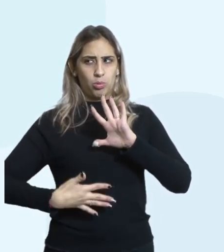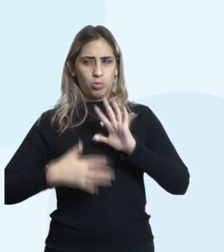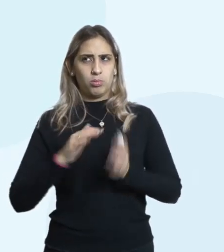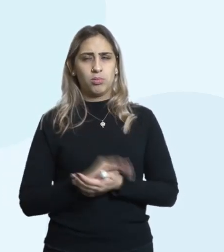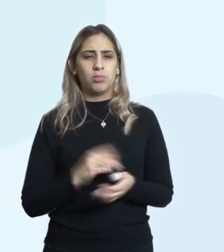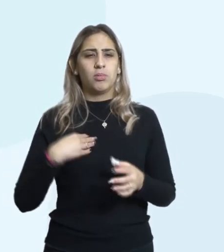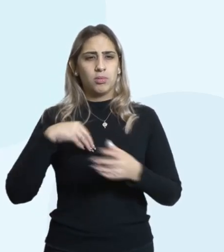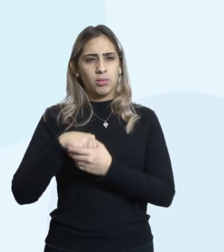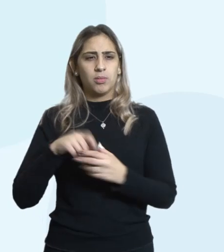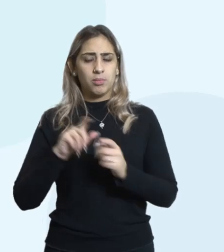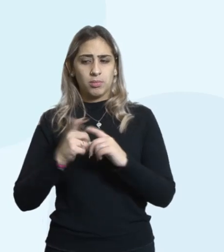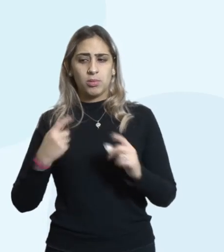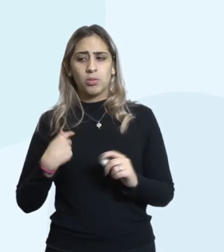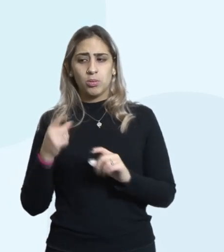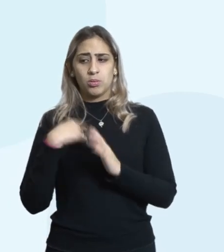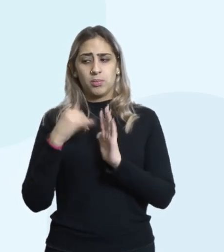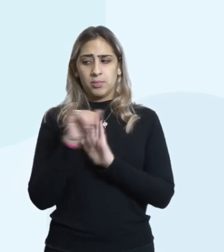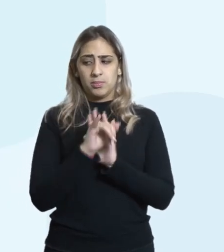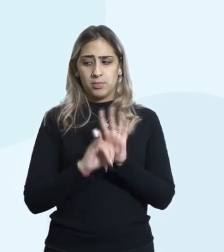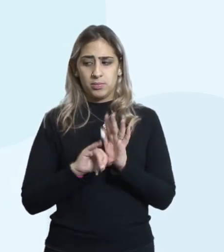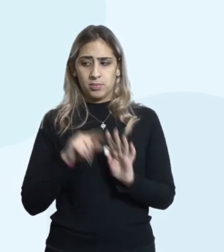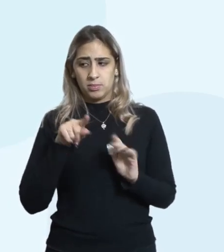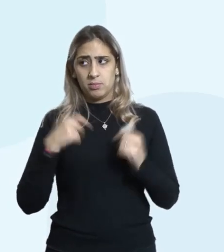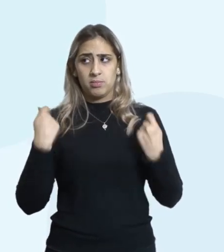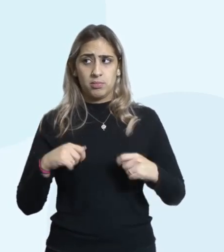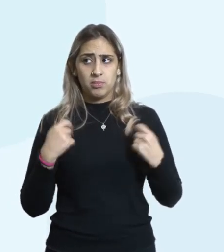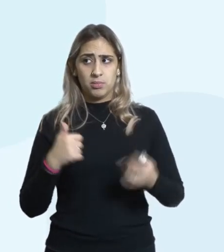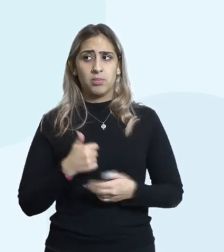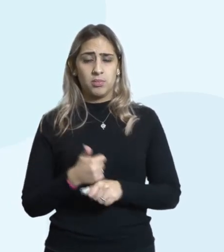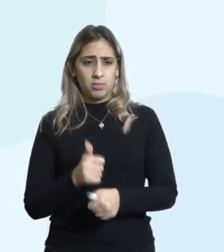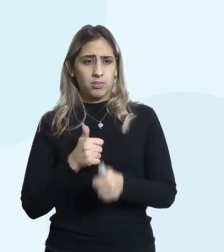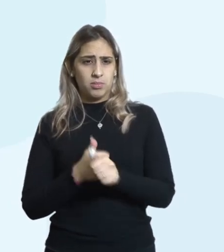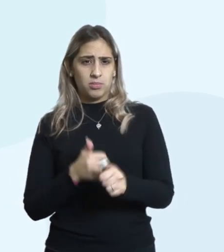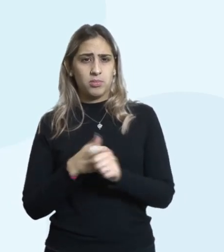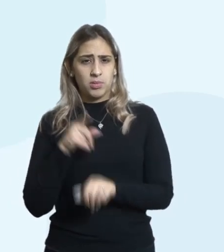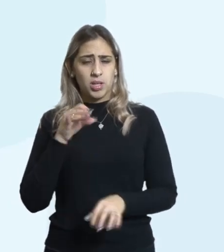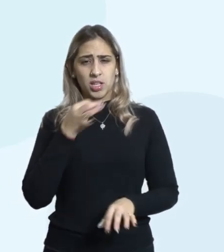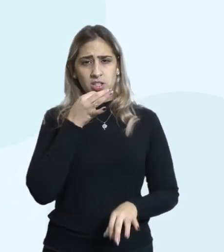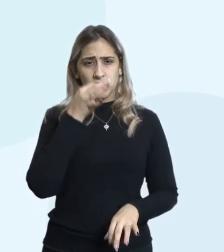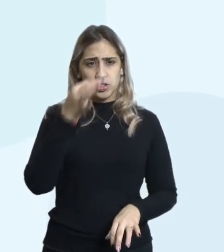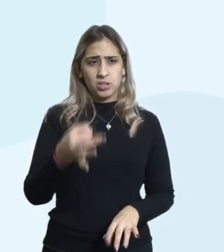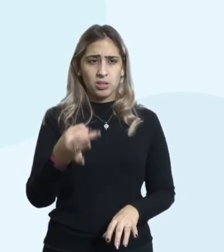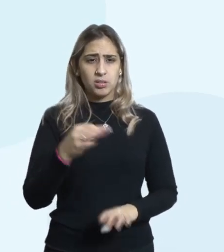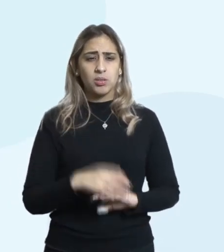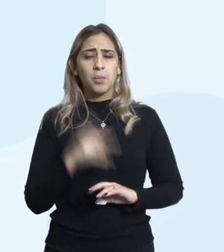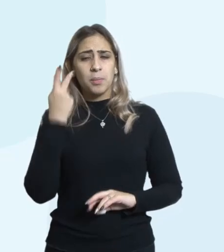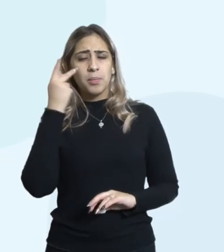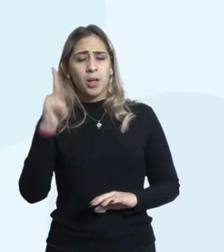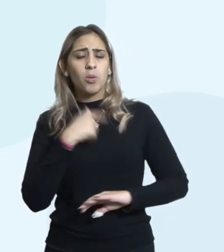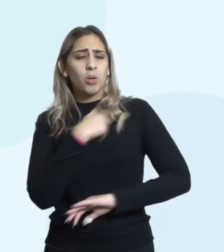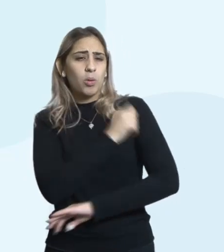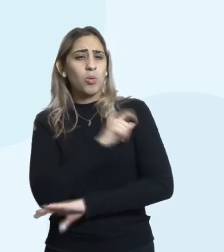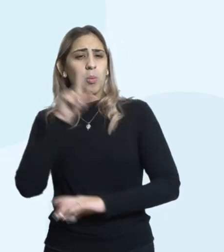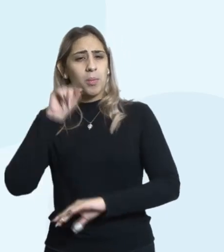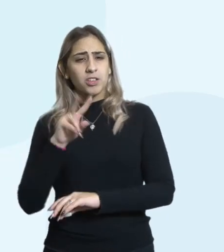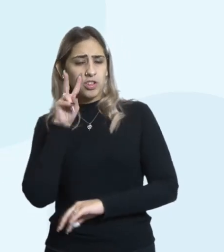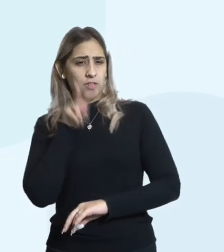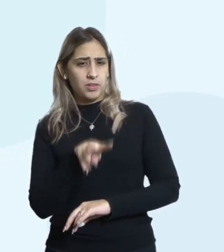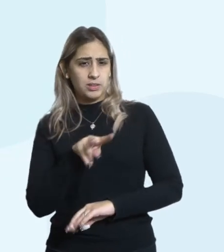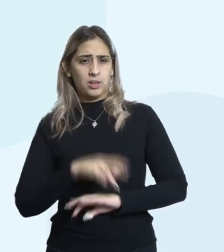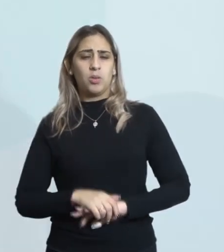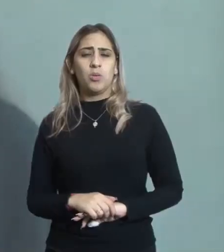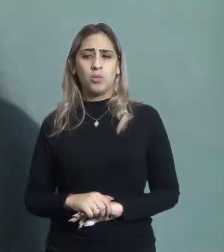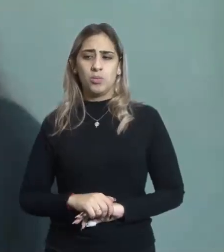ampliar por Xerox, ele deve seguir aquelas indicações para o aluno com baixa visão. Tamanho de